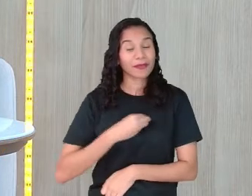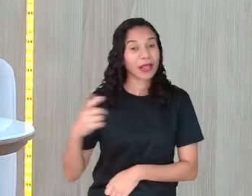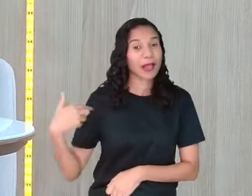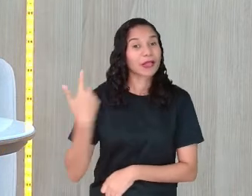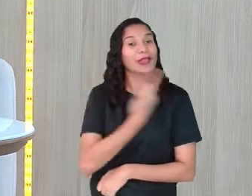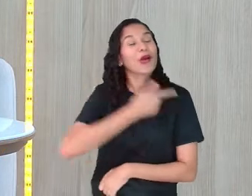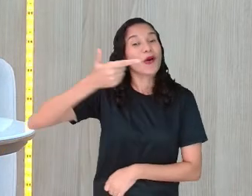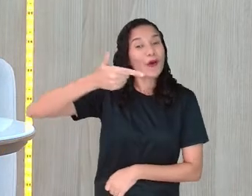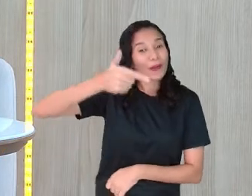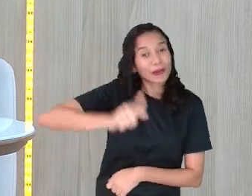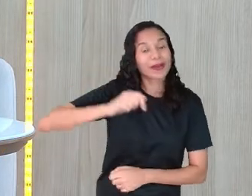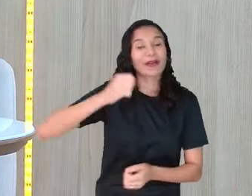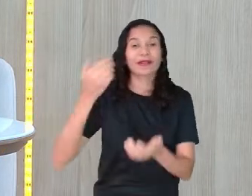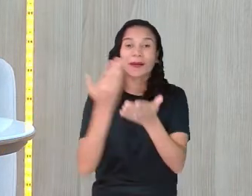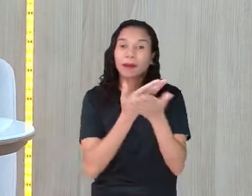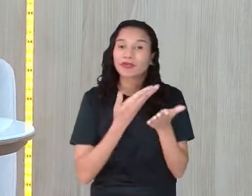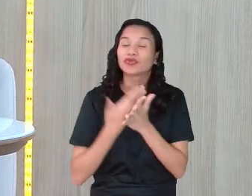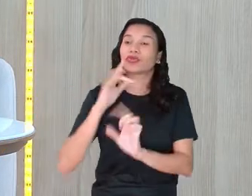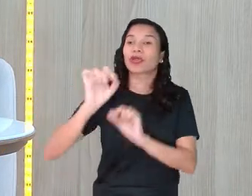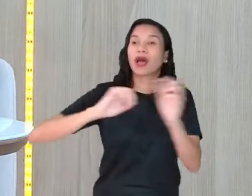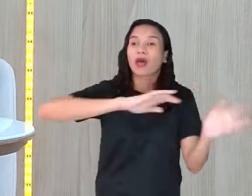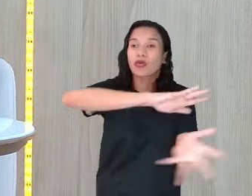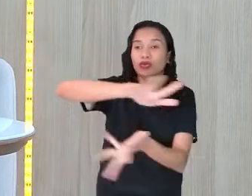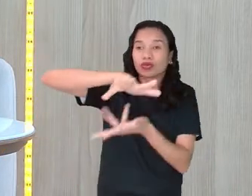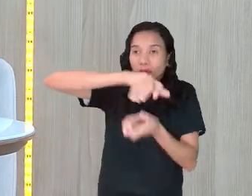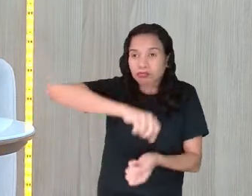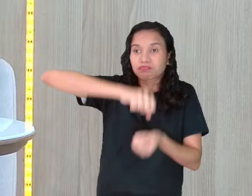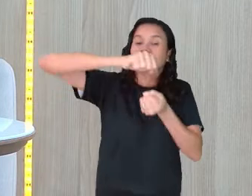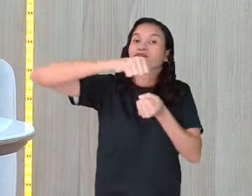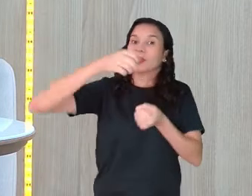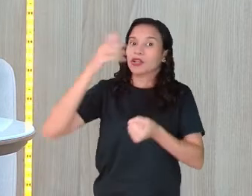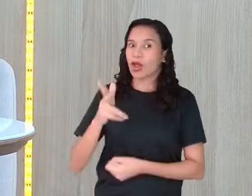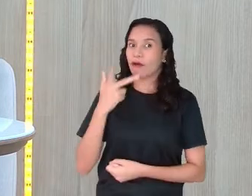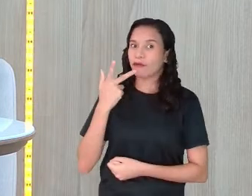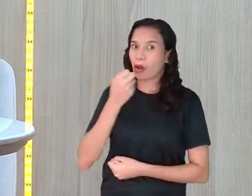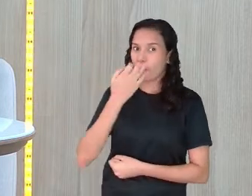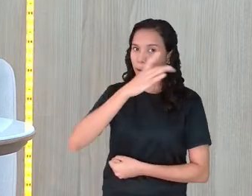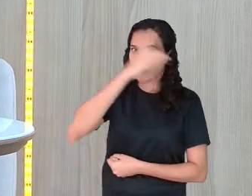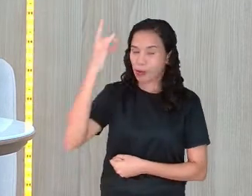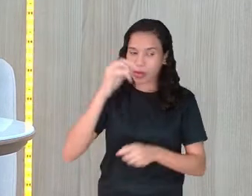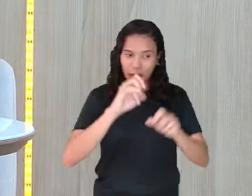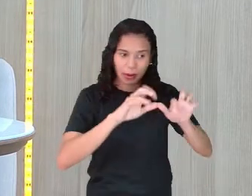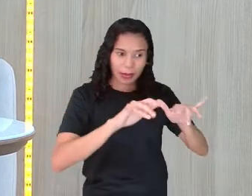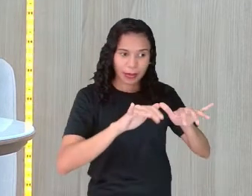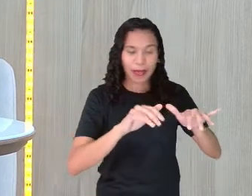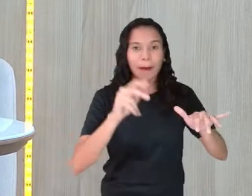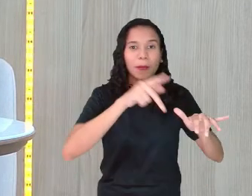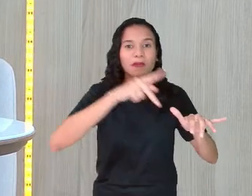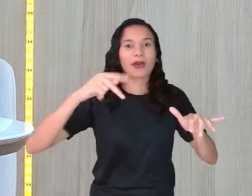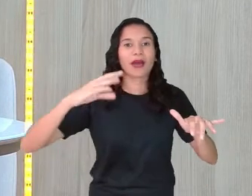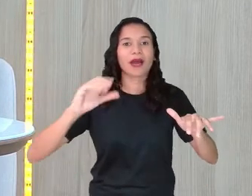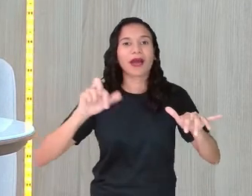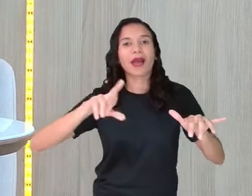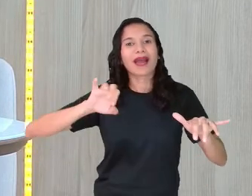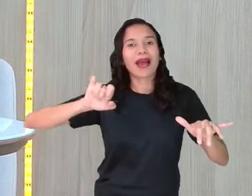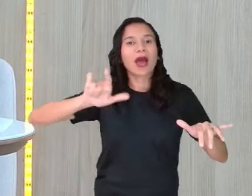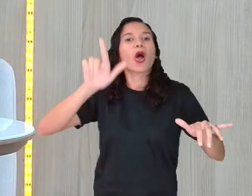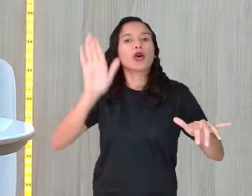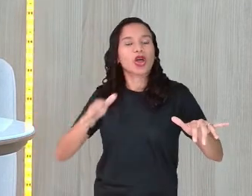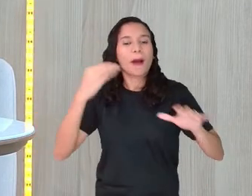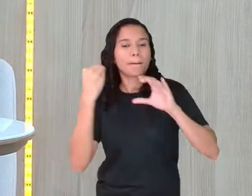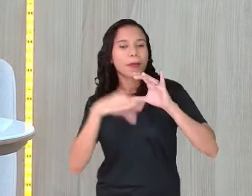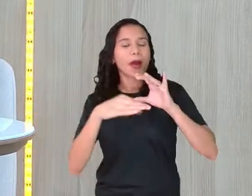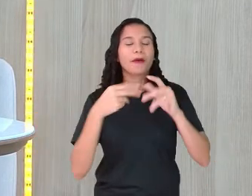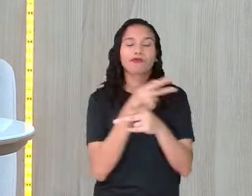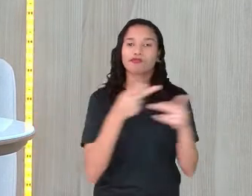novamente, né, para trabalhar aí sustentabilidade e eu já dei o meu bom dia aqui no chat, a professora Carol já deixou o